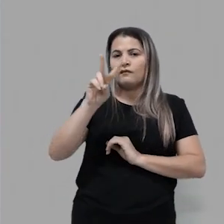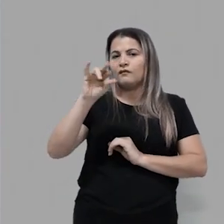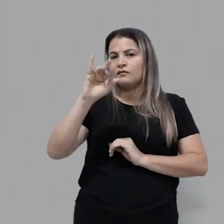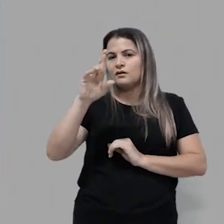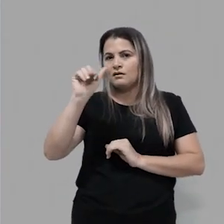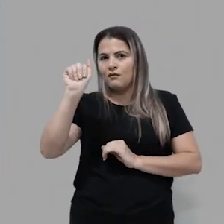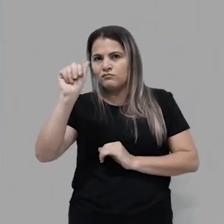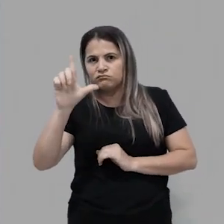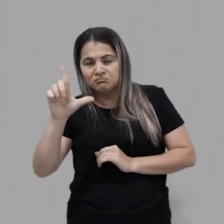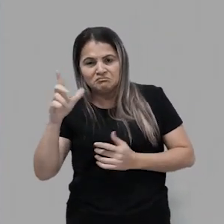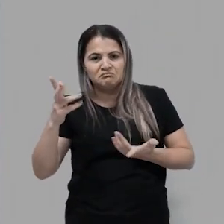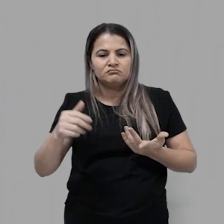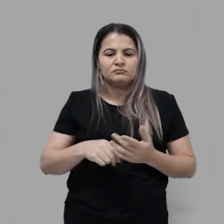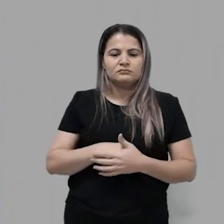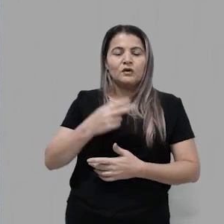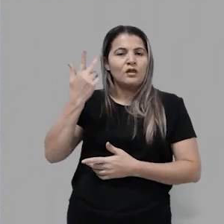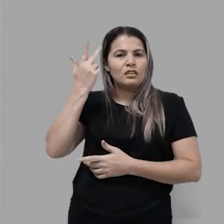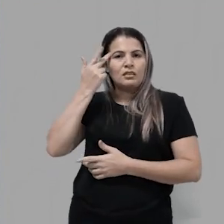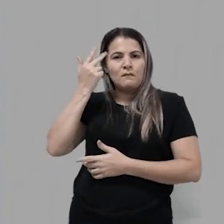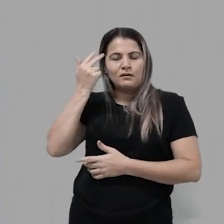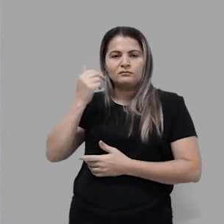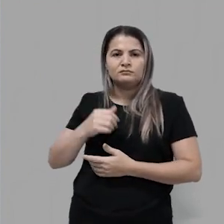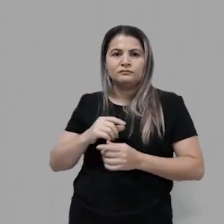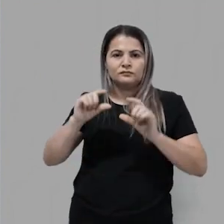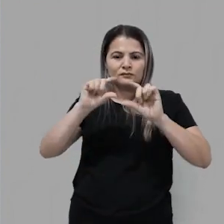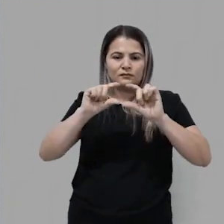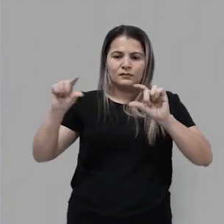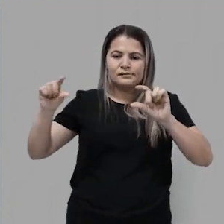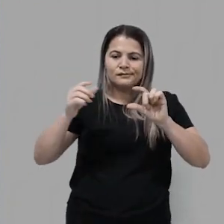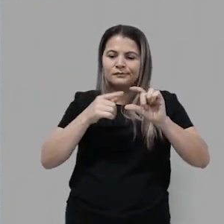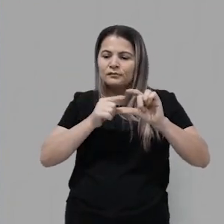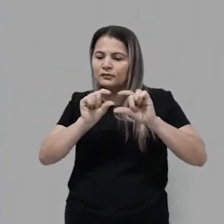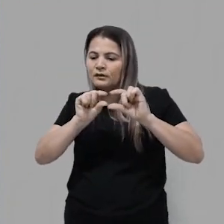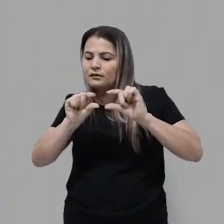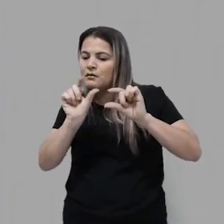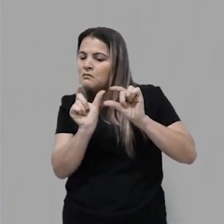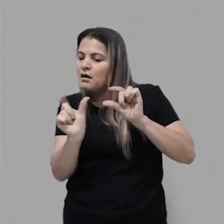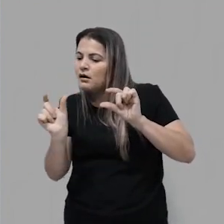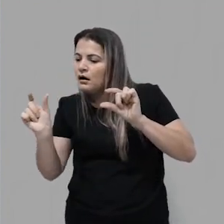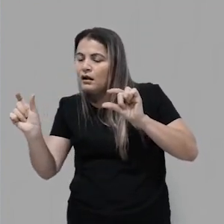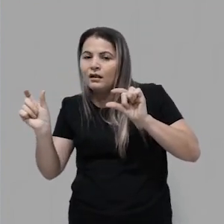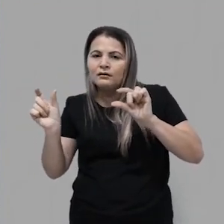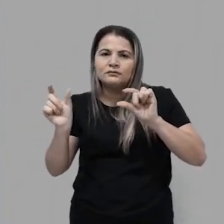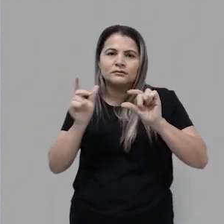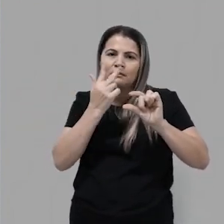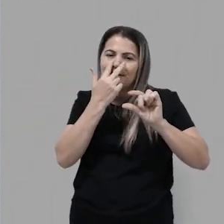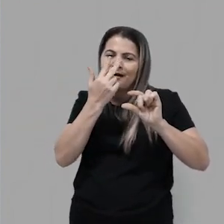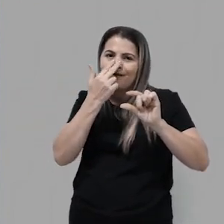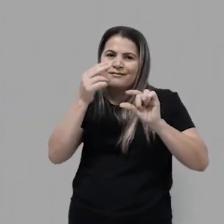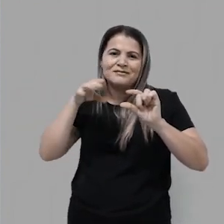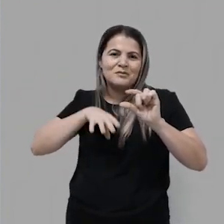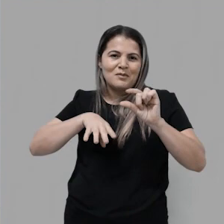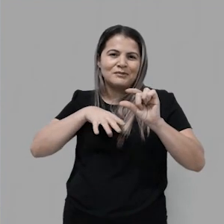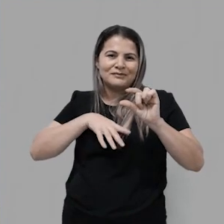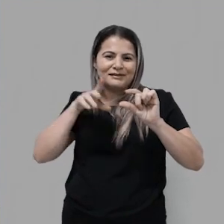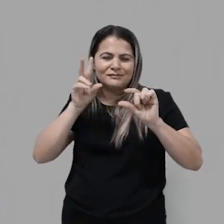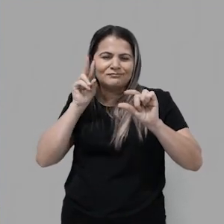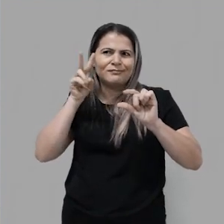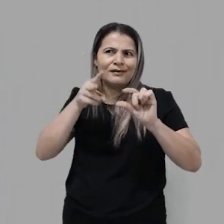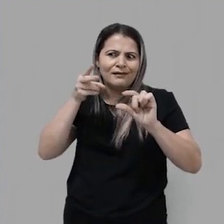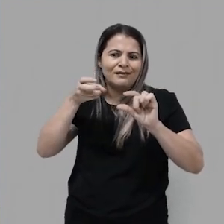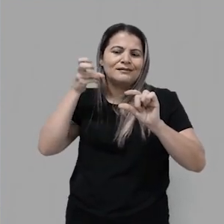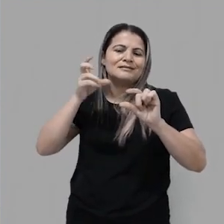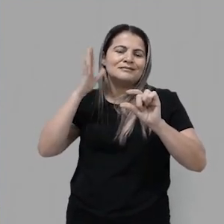Normal, normal. Aqui são palavras cognatas, ó, aquelas palavras que parecem com português. Você olha para elas e você já sabe o que